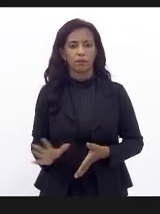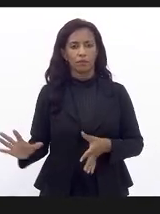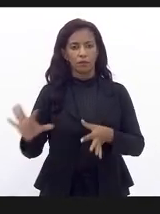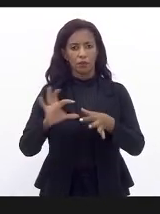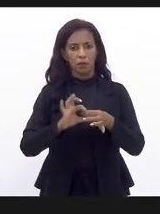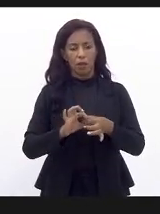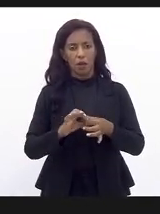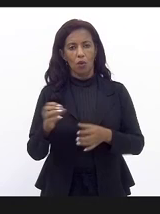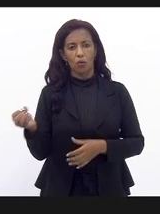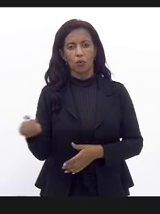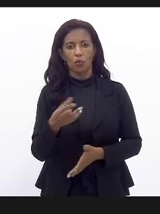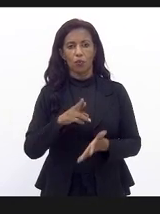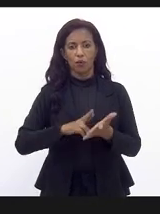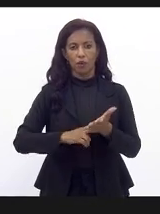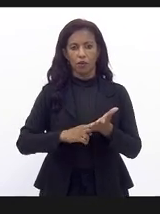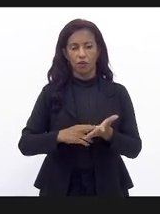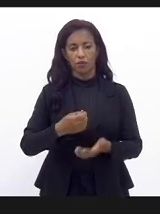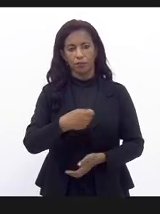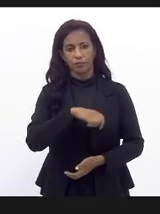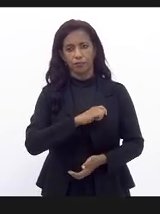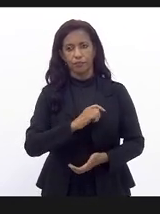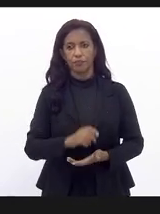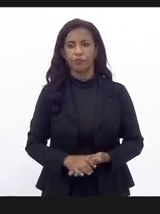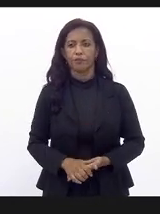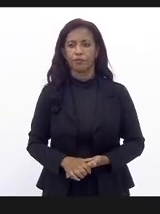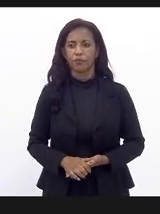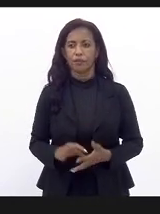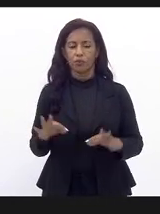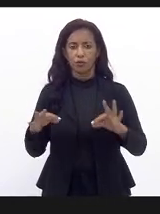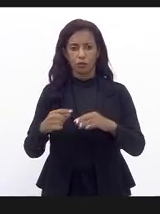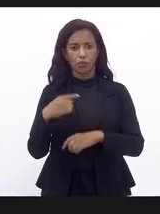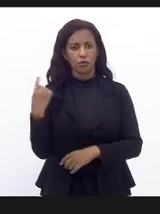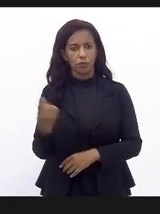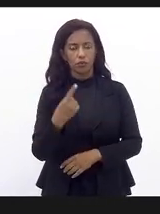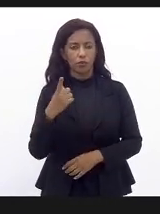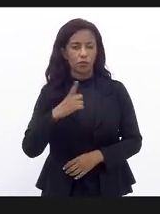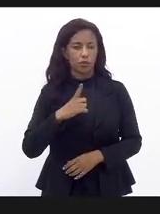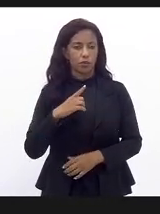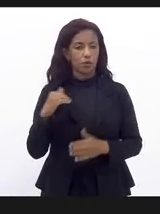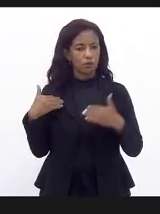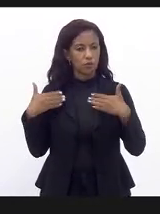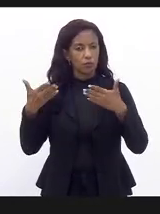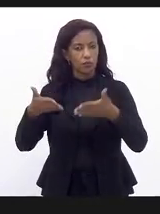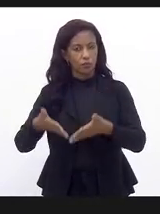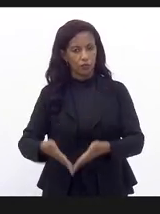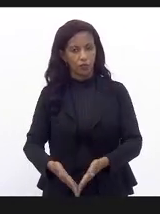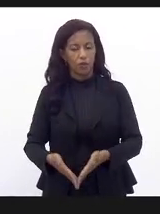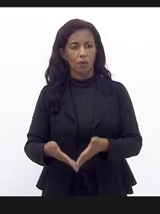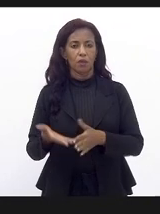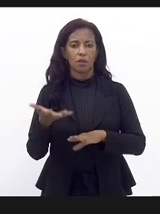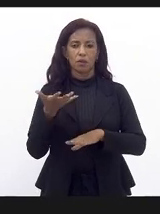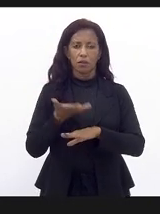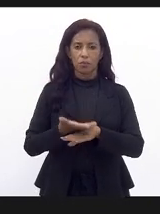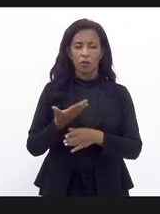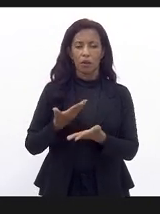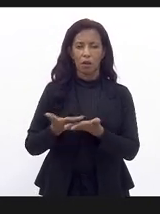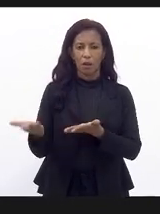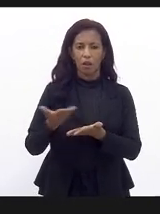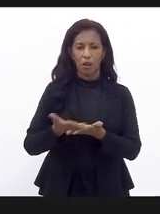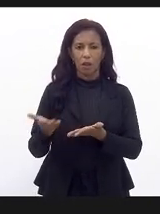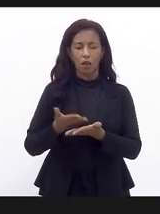ao novo regime de recuperação fiscal. Todos nós temos nos debruçado nestas matérias encaminhadas